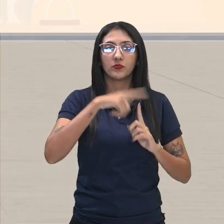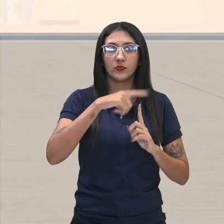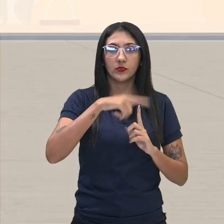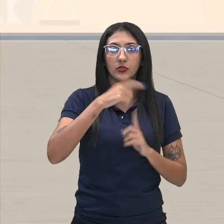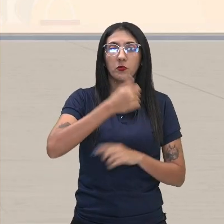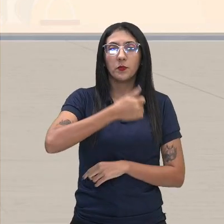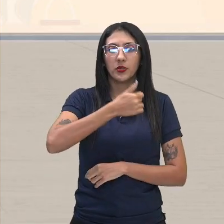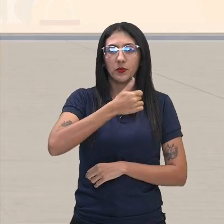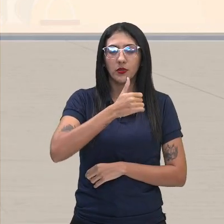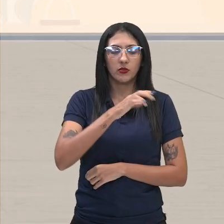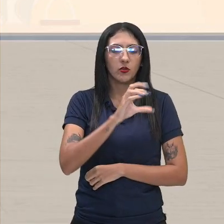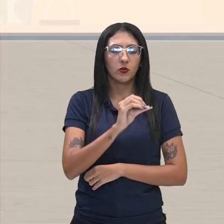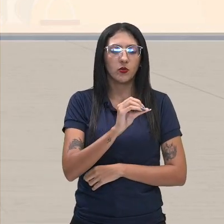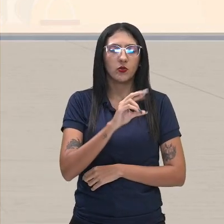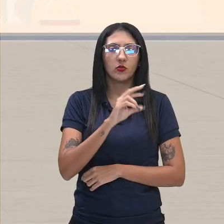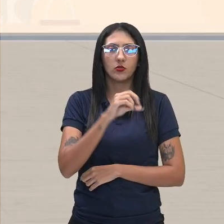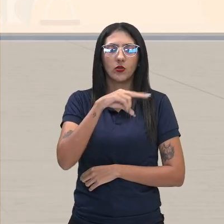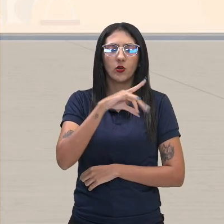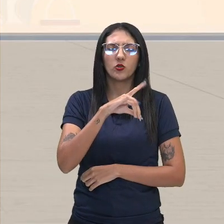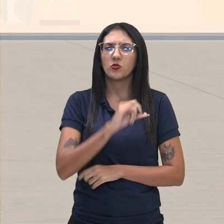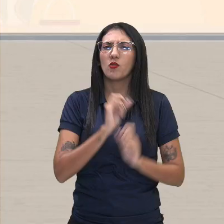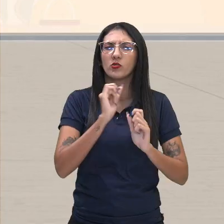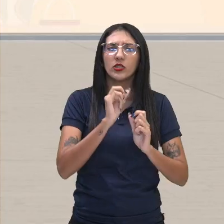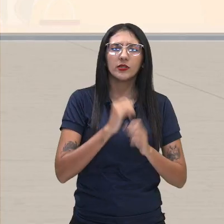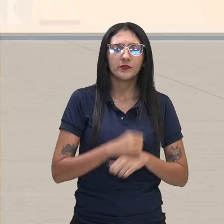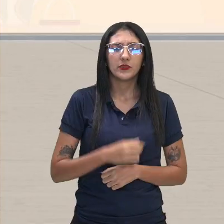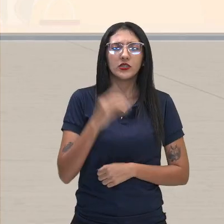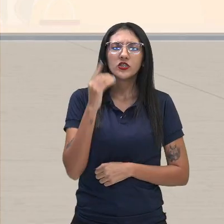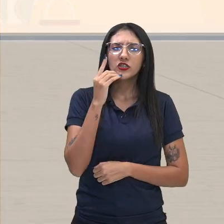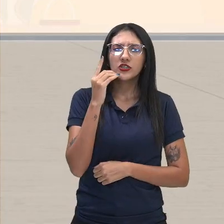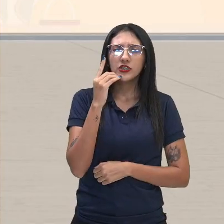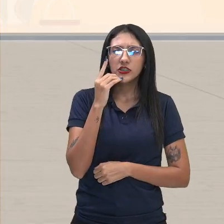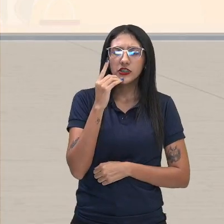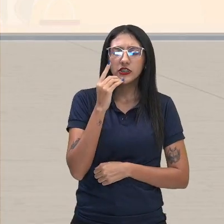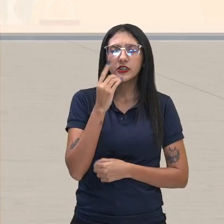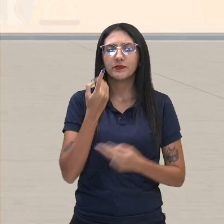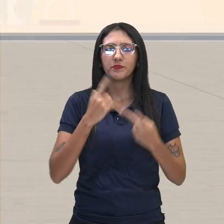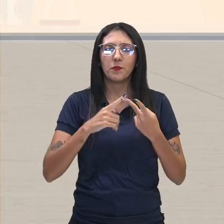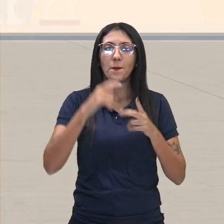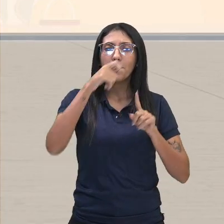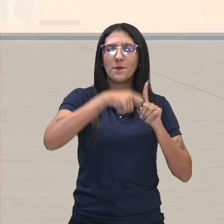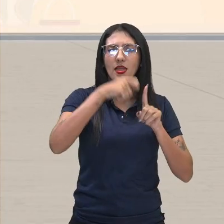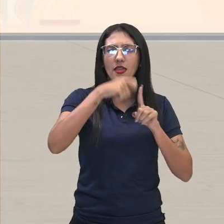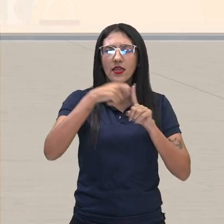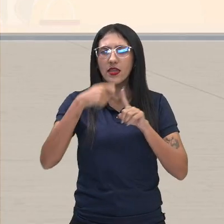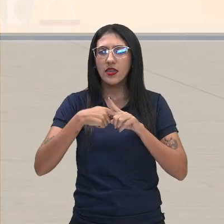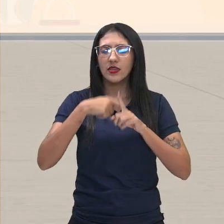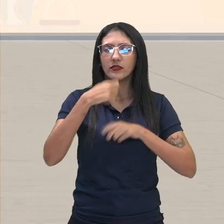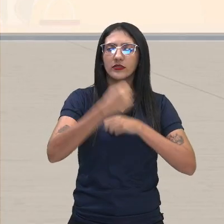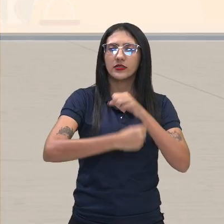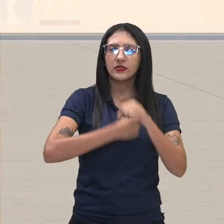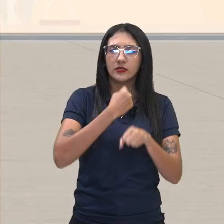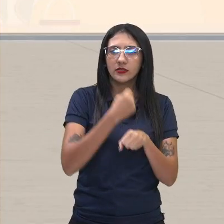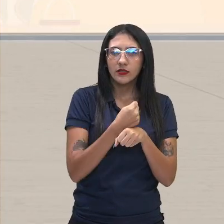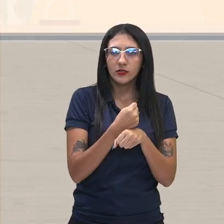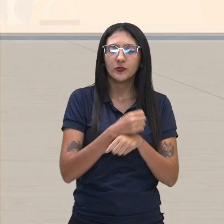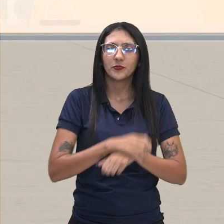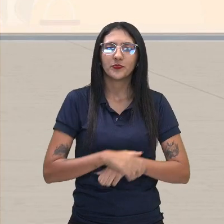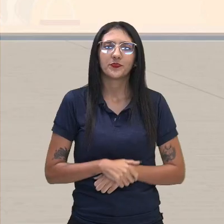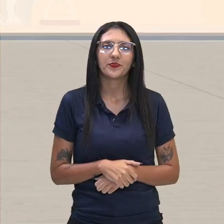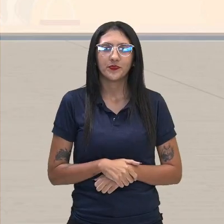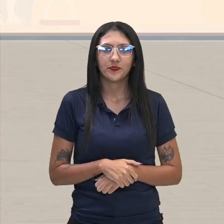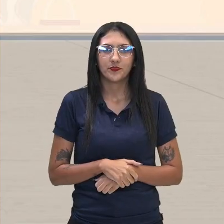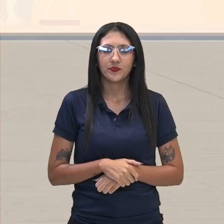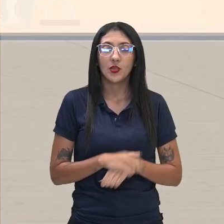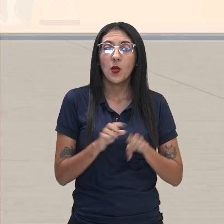cronológico, pautado nas datas, pautado nos meses, nos anos, né? Mas